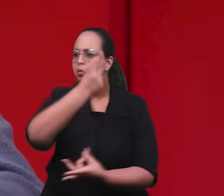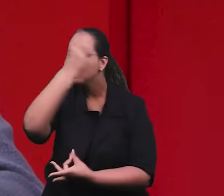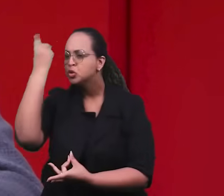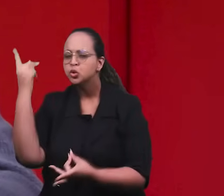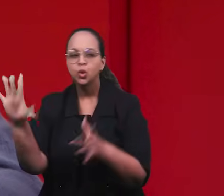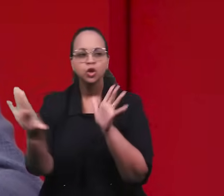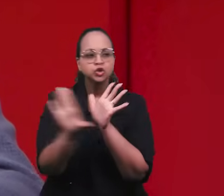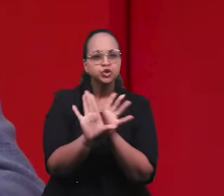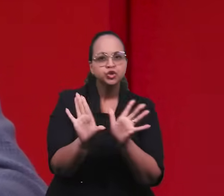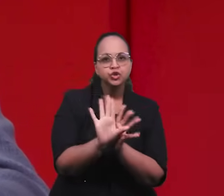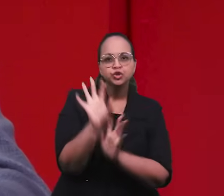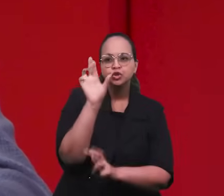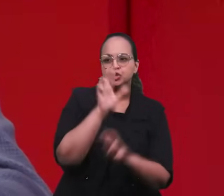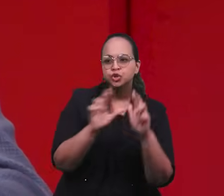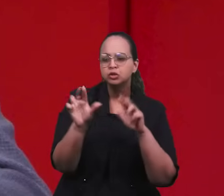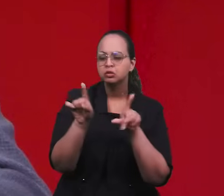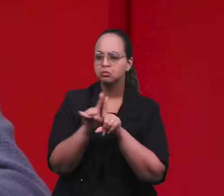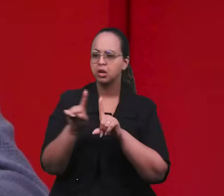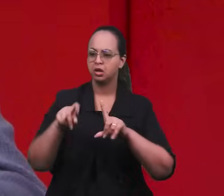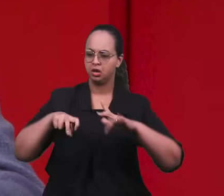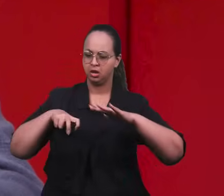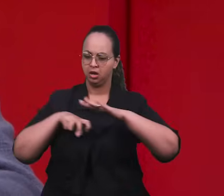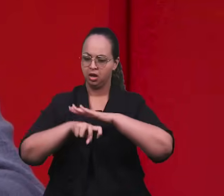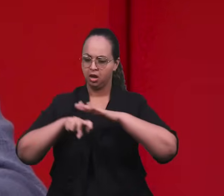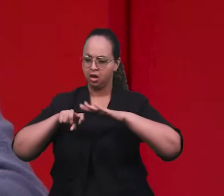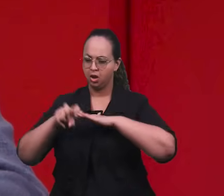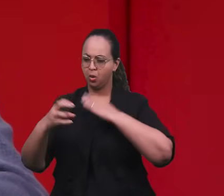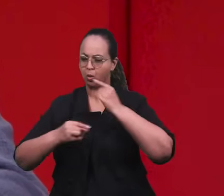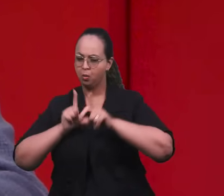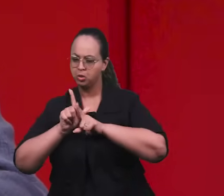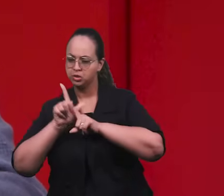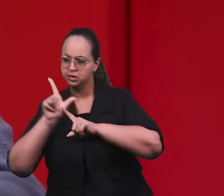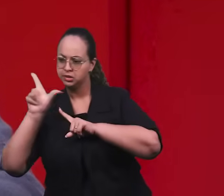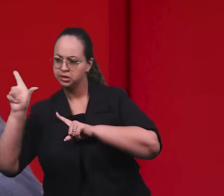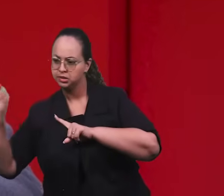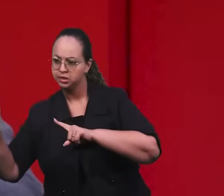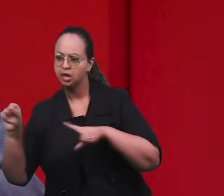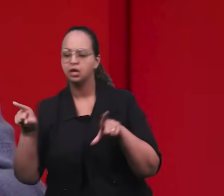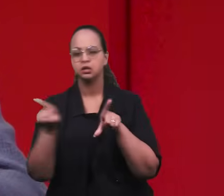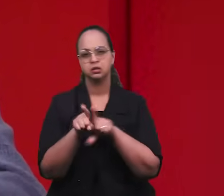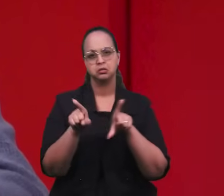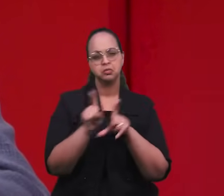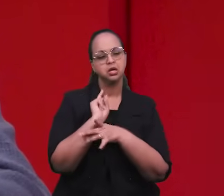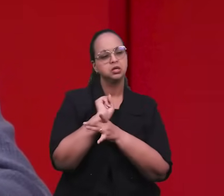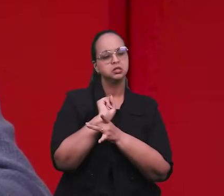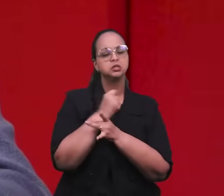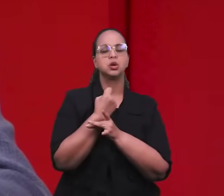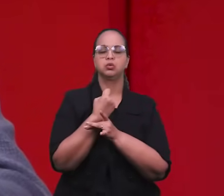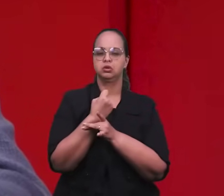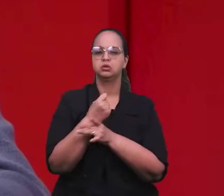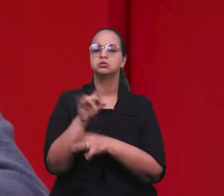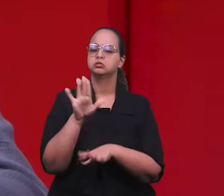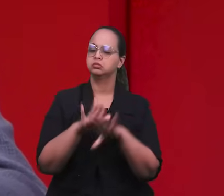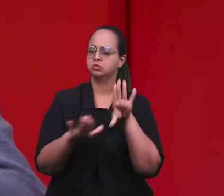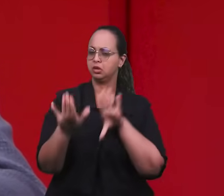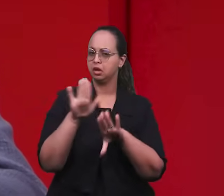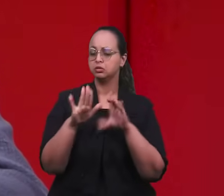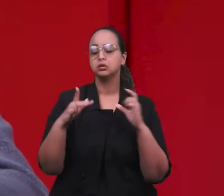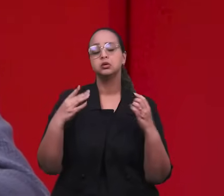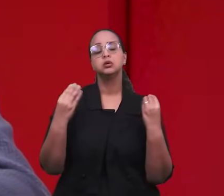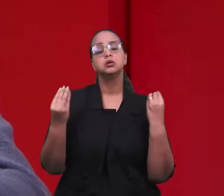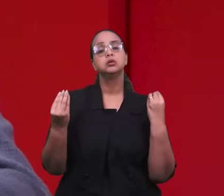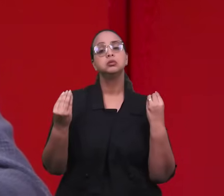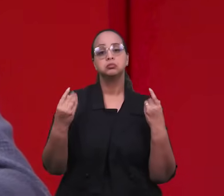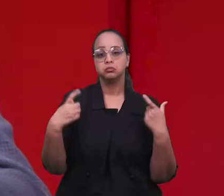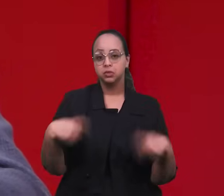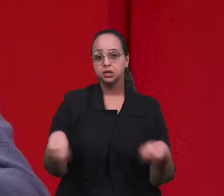irmãs que estão estacionando seus carros ali, como estão saindo, até uma questão até de segurança também, mas é